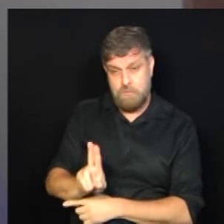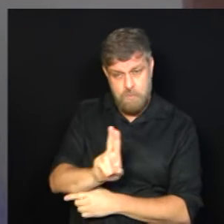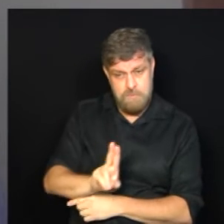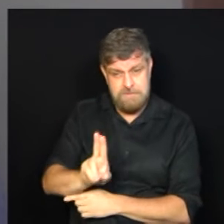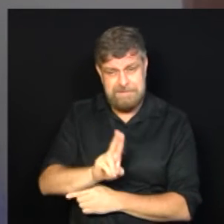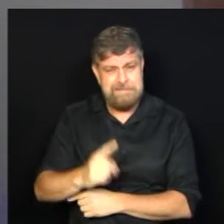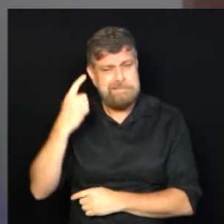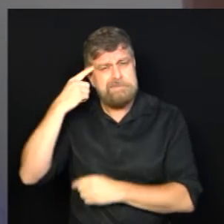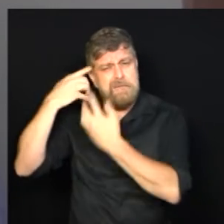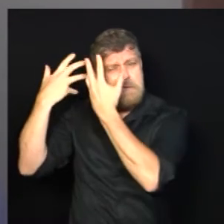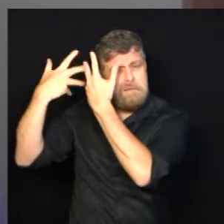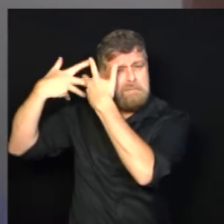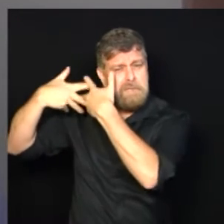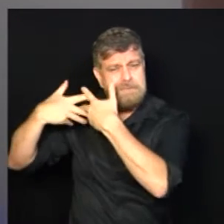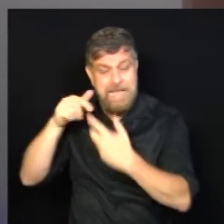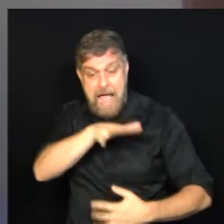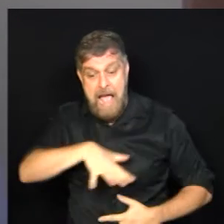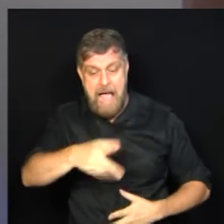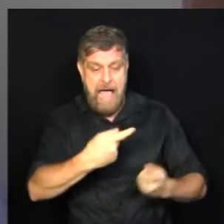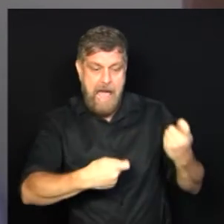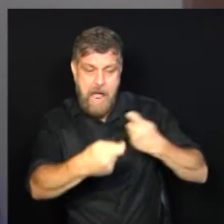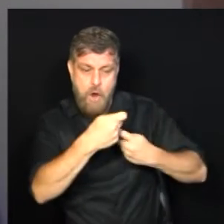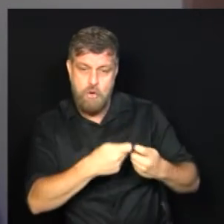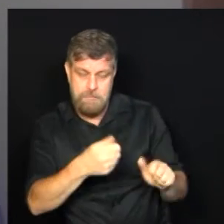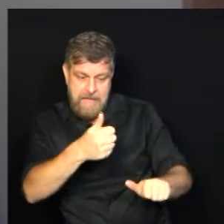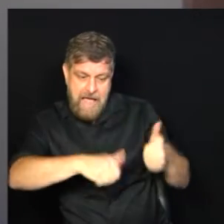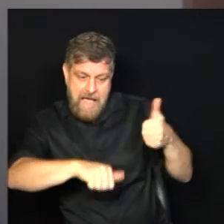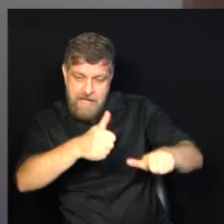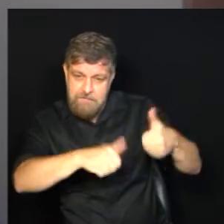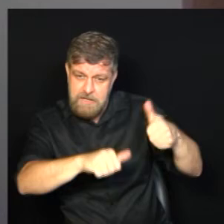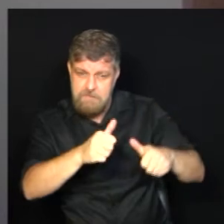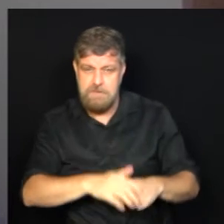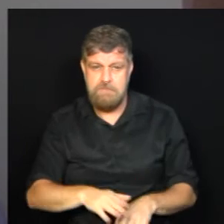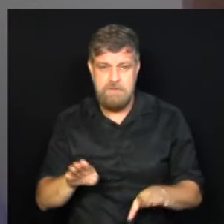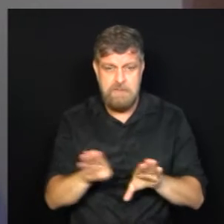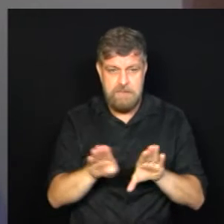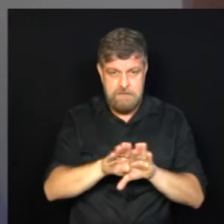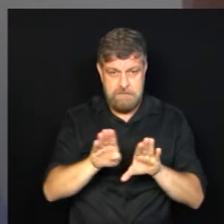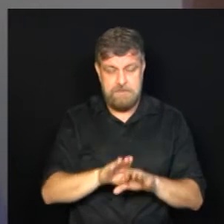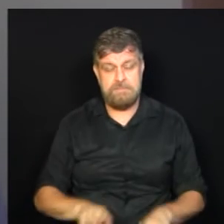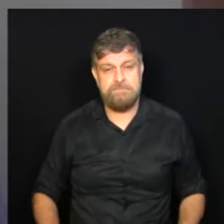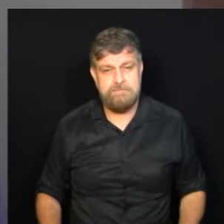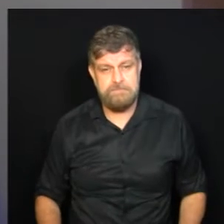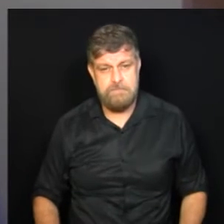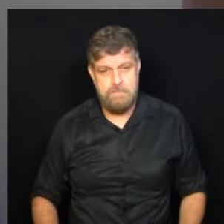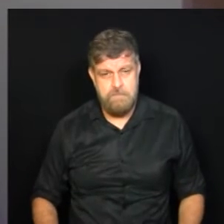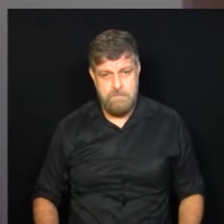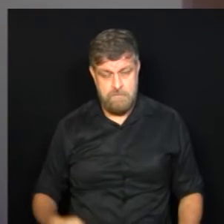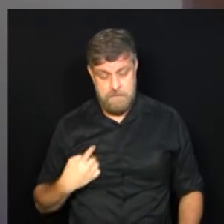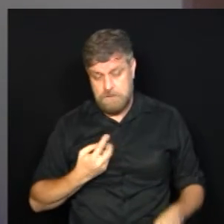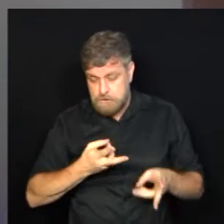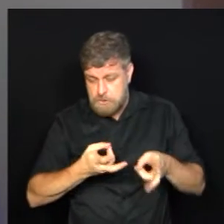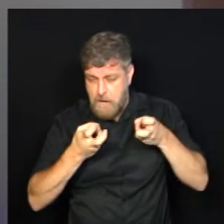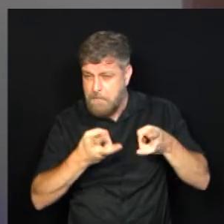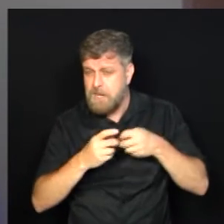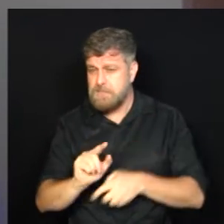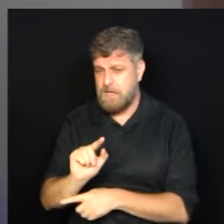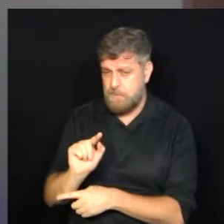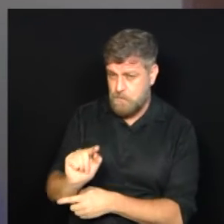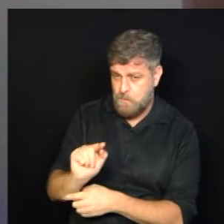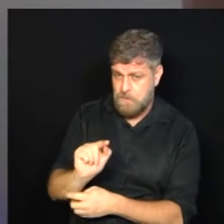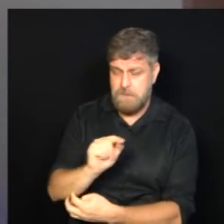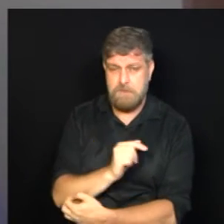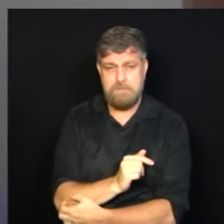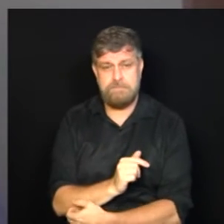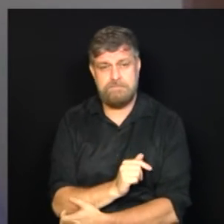para pensar o contexto econômico para além do setor externo, os dados da balança comercial. E aí o que a gente percebe é